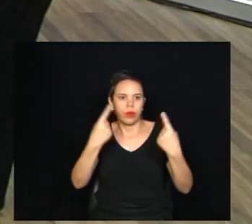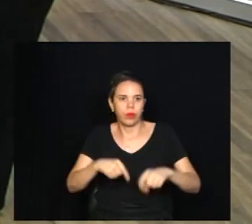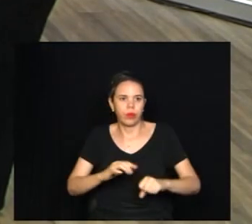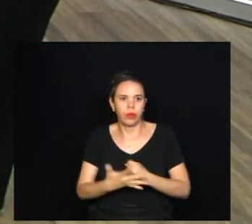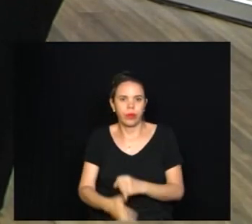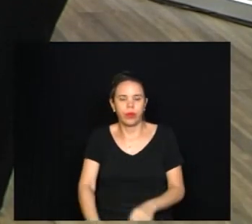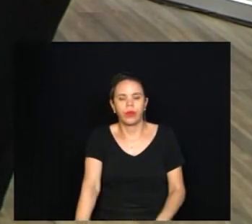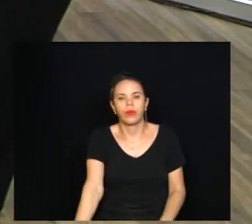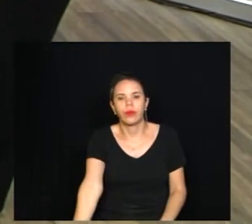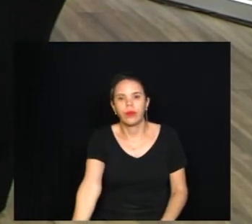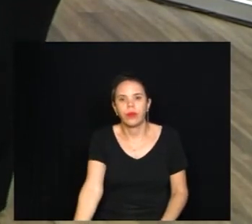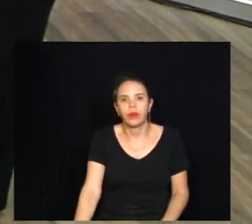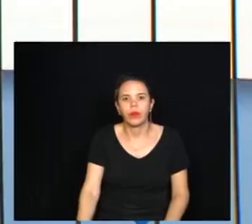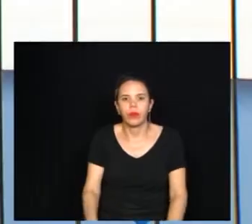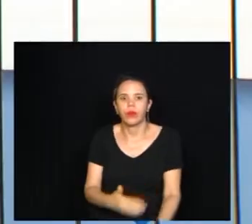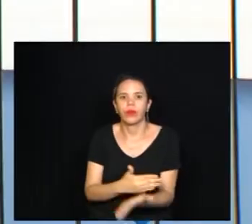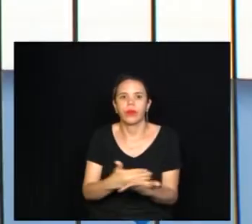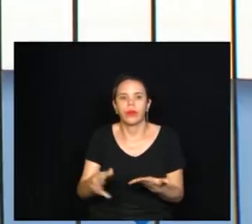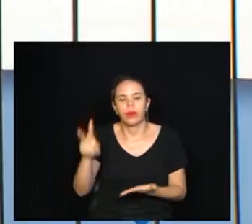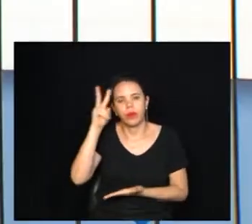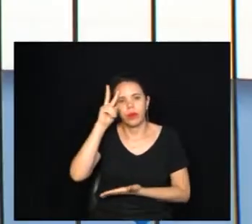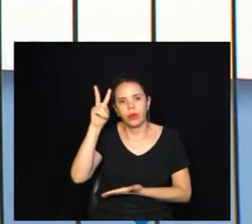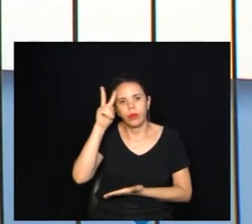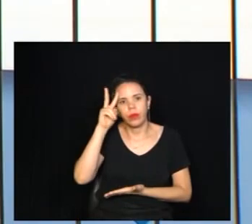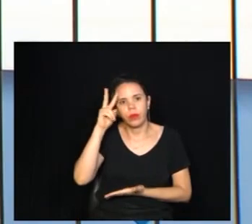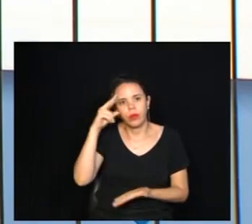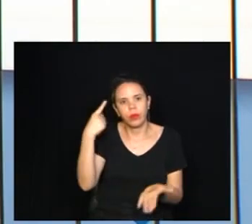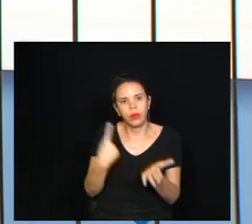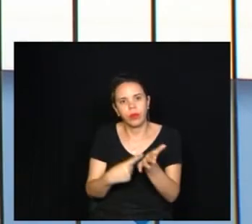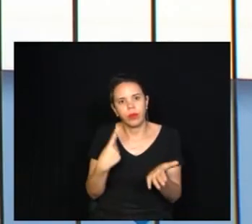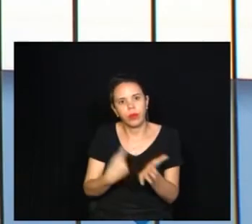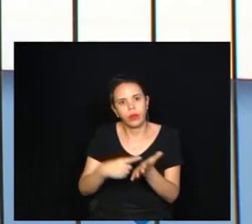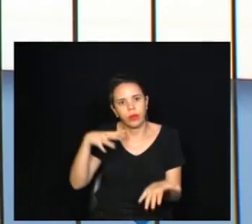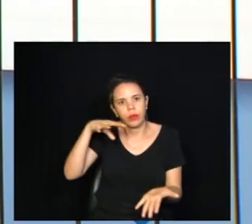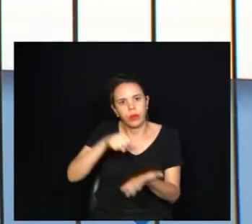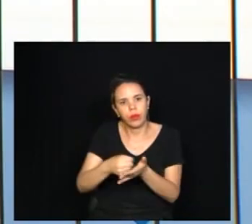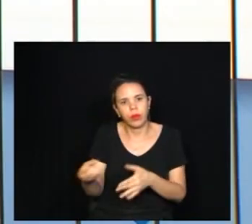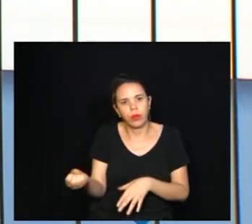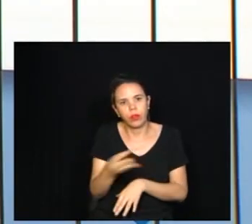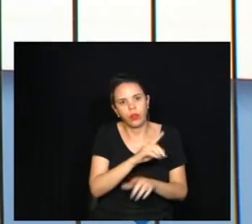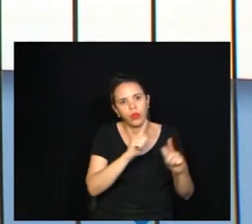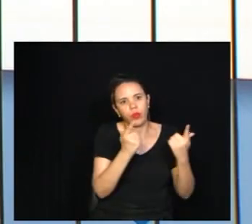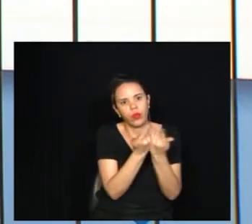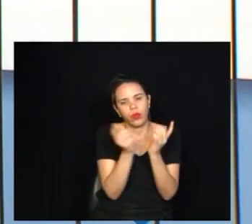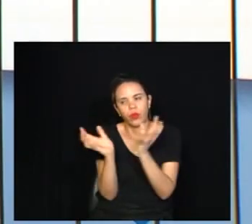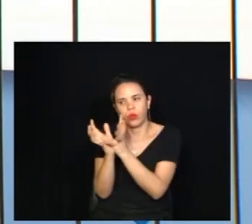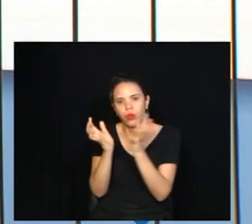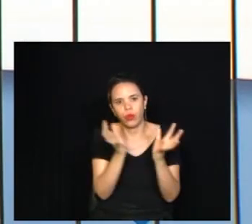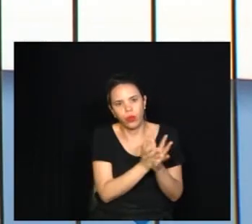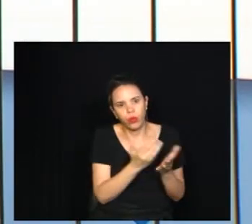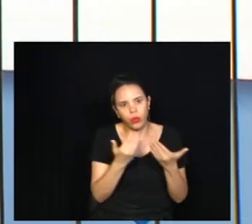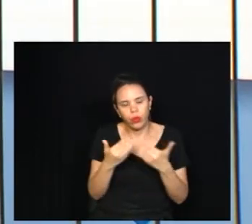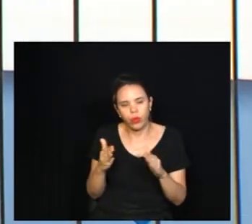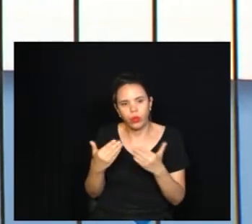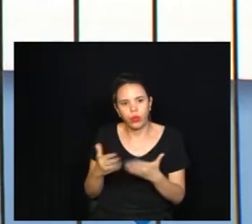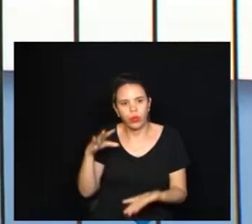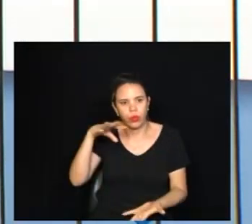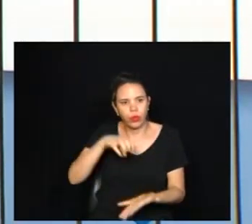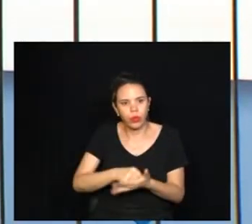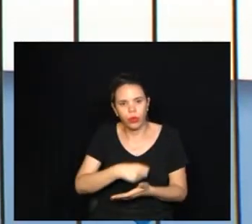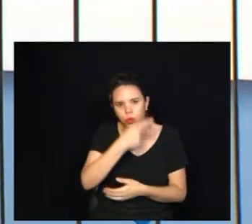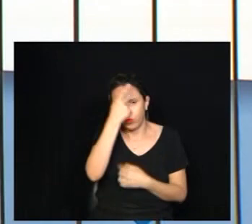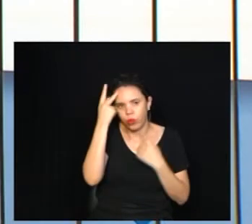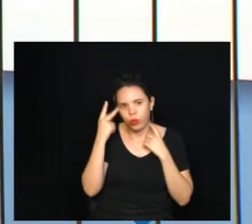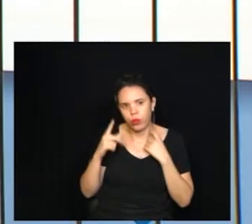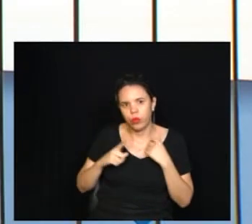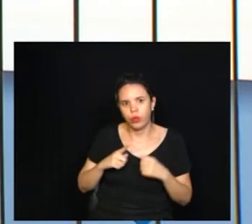Covid-19. Porque começou nesta segunda-feira o agendamento de novos grupos. Nós tivemos aí a abertura para as